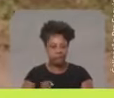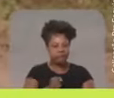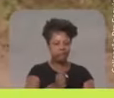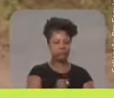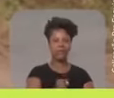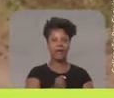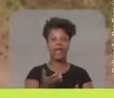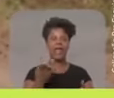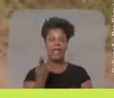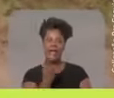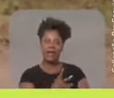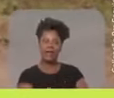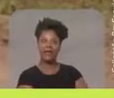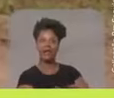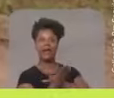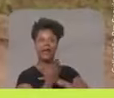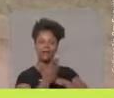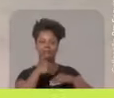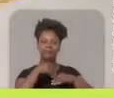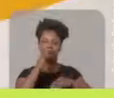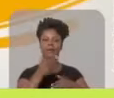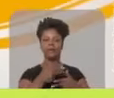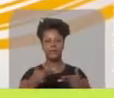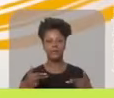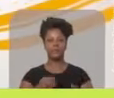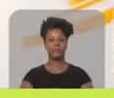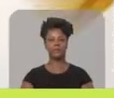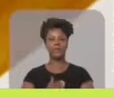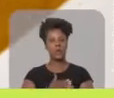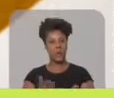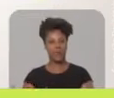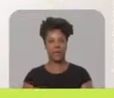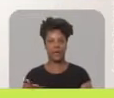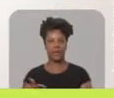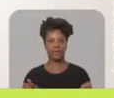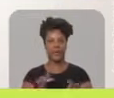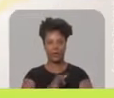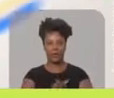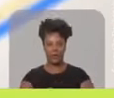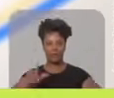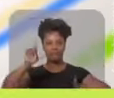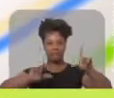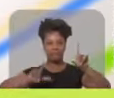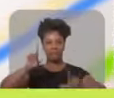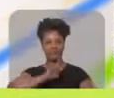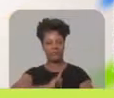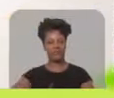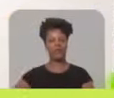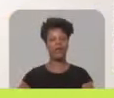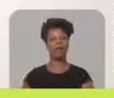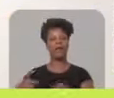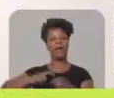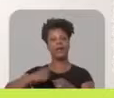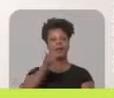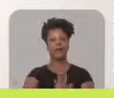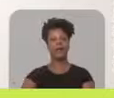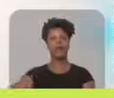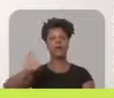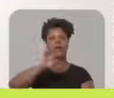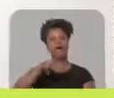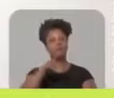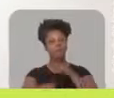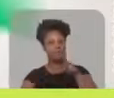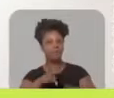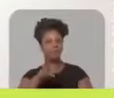esse homem trouxe benefício para nós e vai trazer muito mais benefício. Começa agora o programa do governador que devolveu